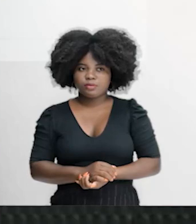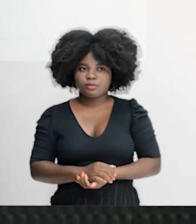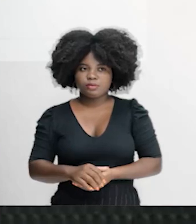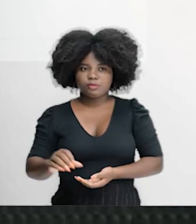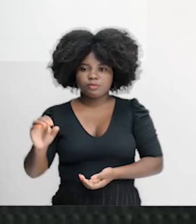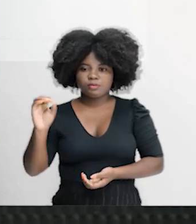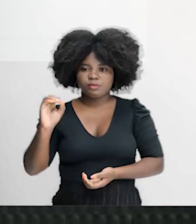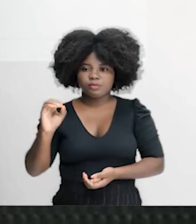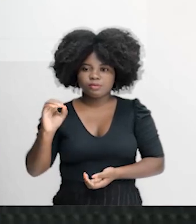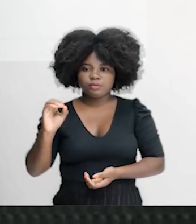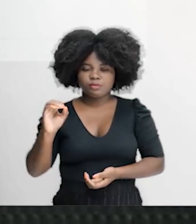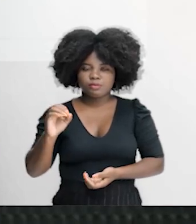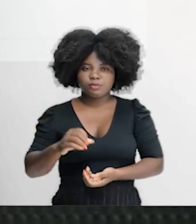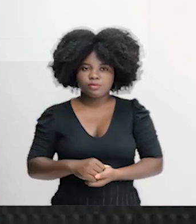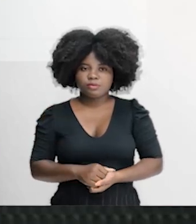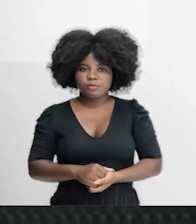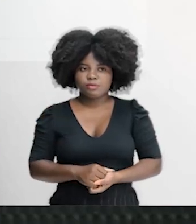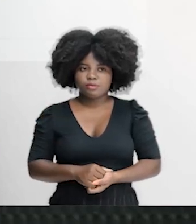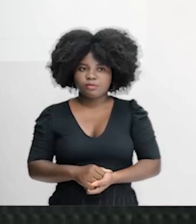0.